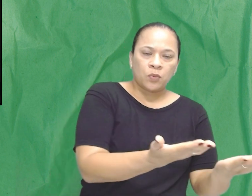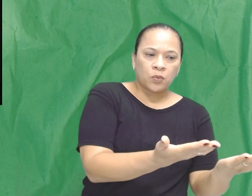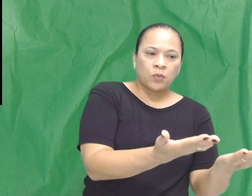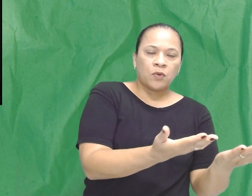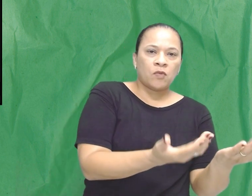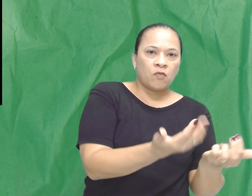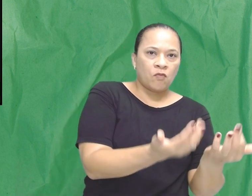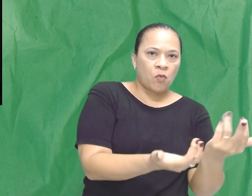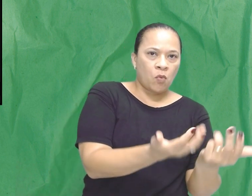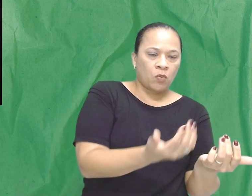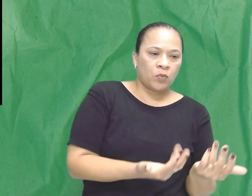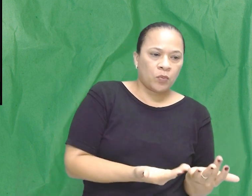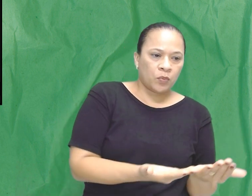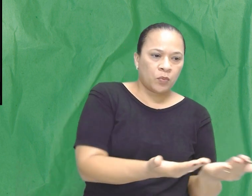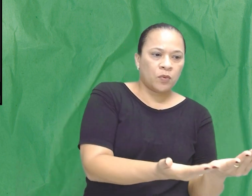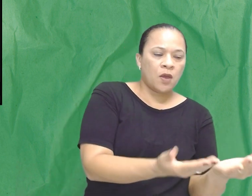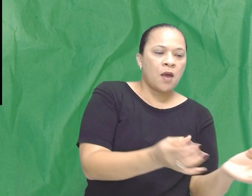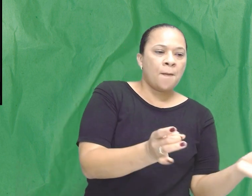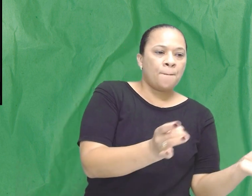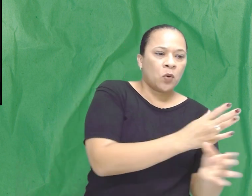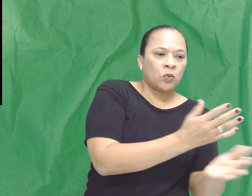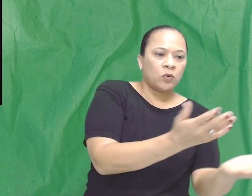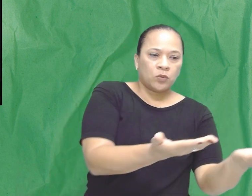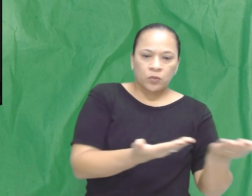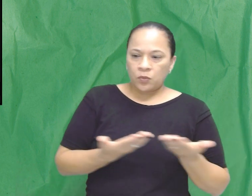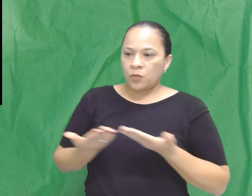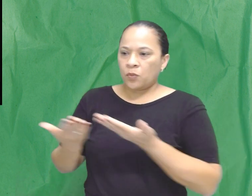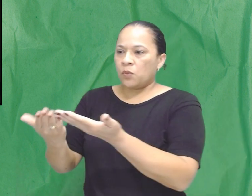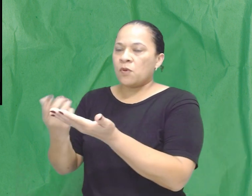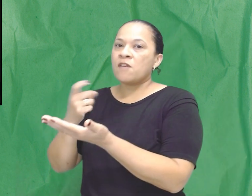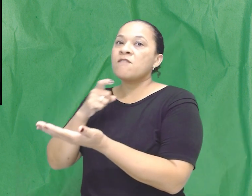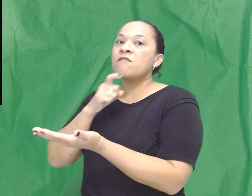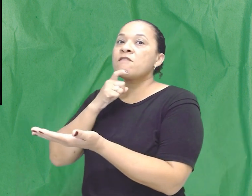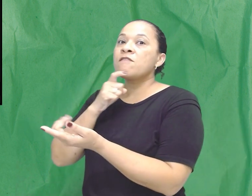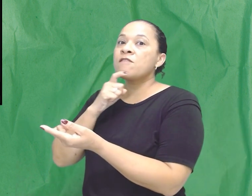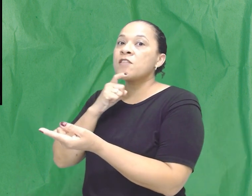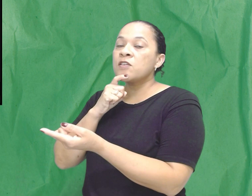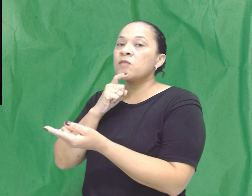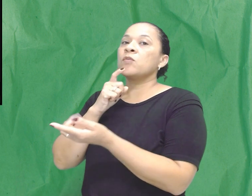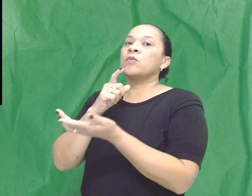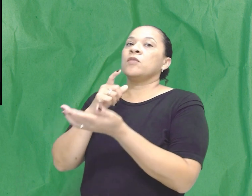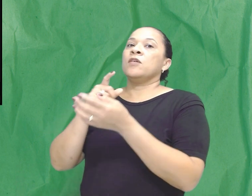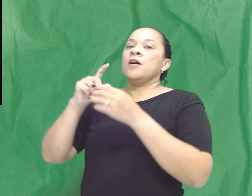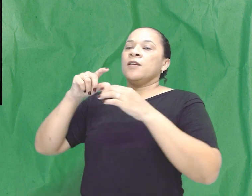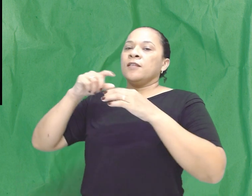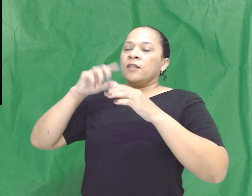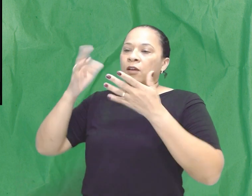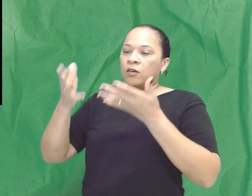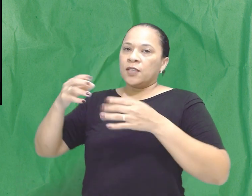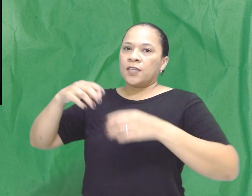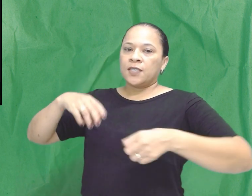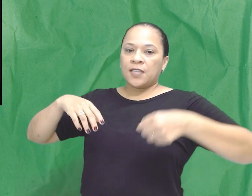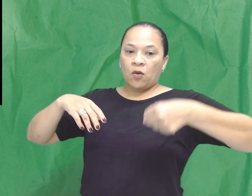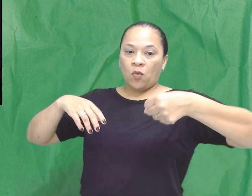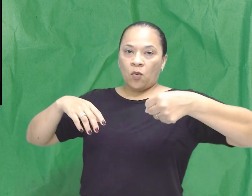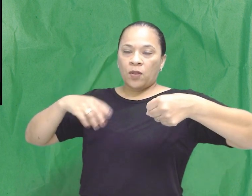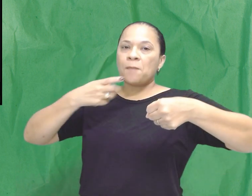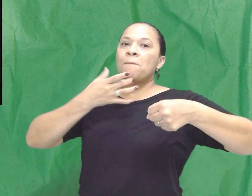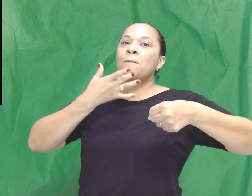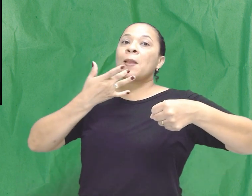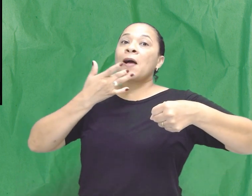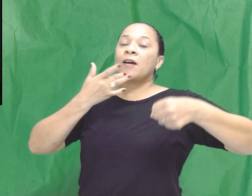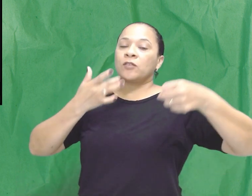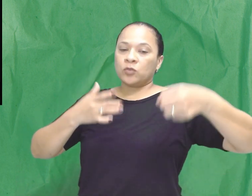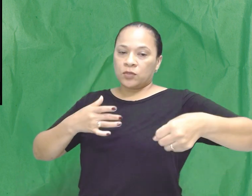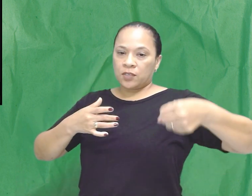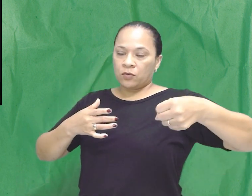saquinhos. Se você não tiver uma bailarina para colocar, você pode colocar em cima de um guardanapo, porque às vezes a gente tem que girar para poder confeitar